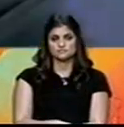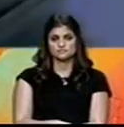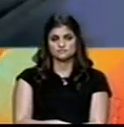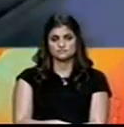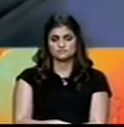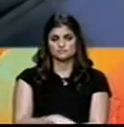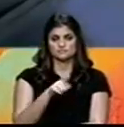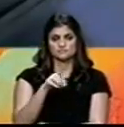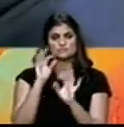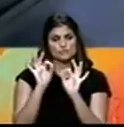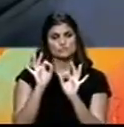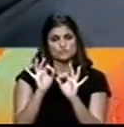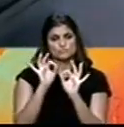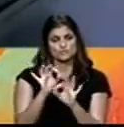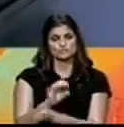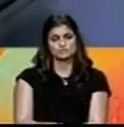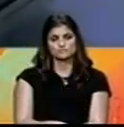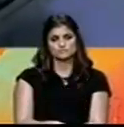uma terra aqui bem próxima.